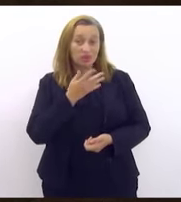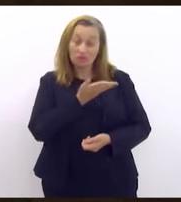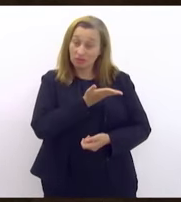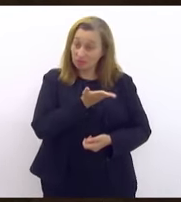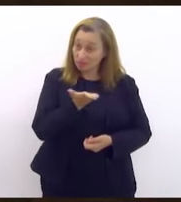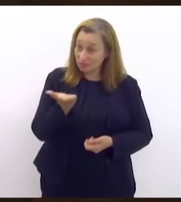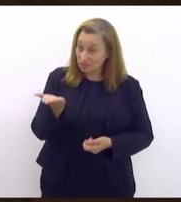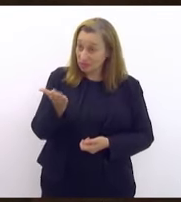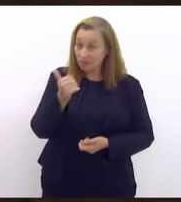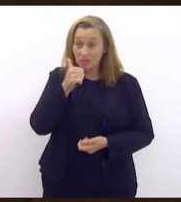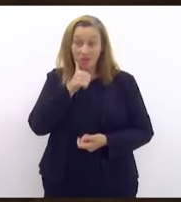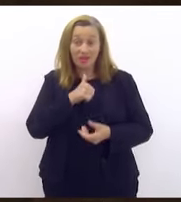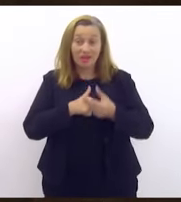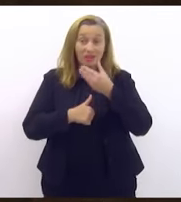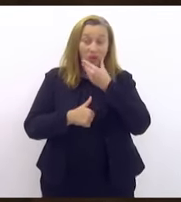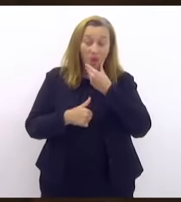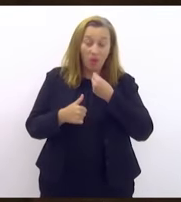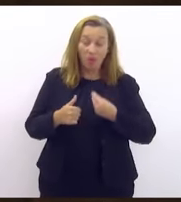e senhoras,